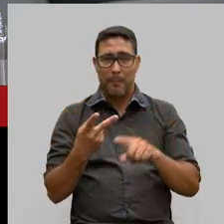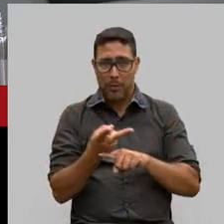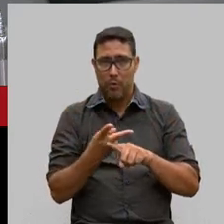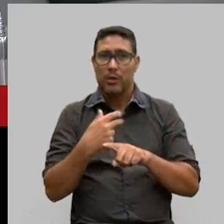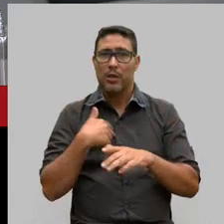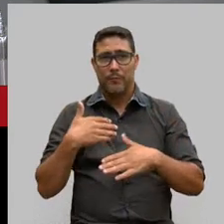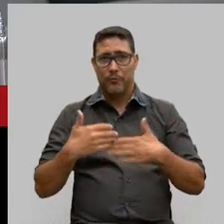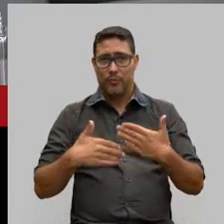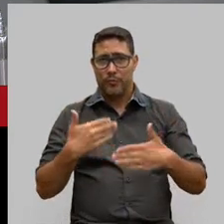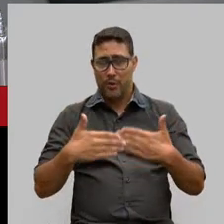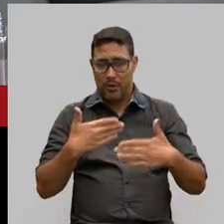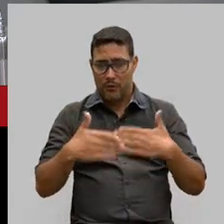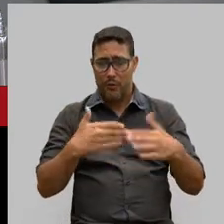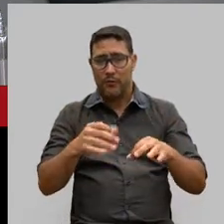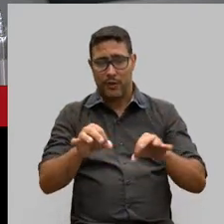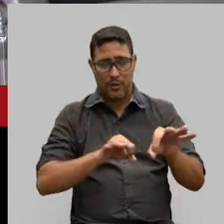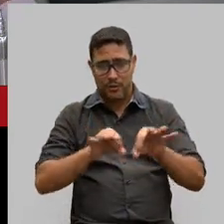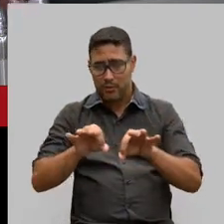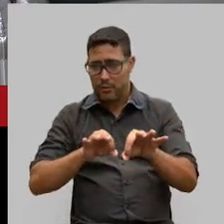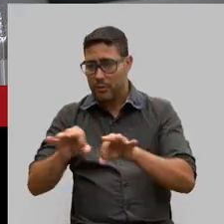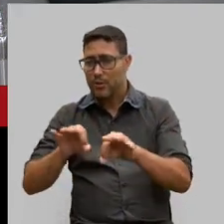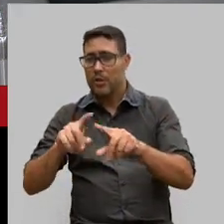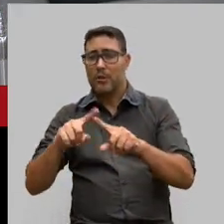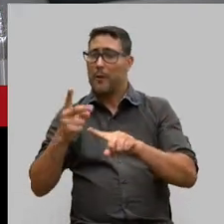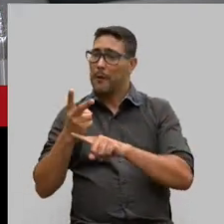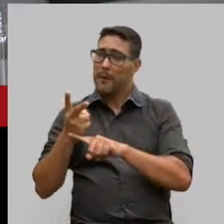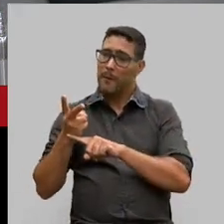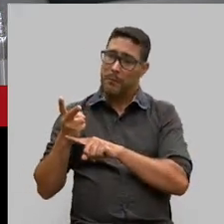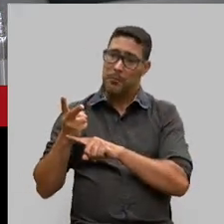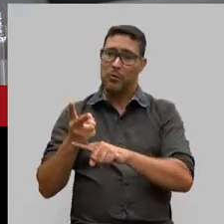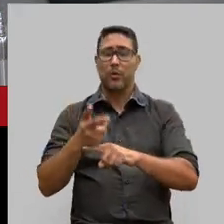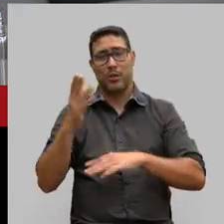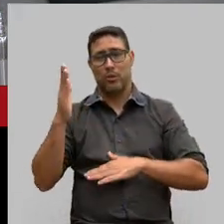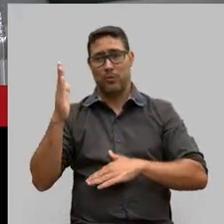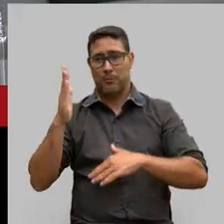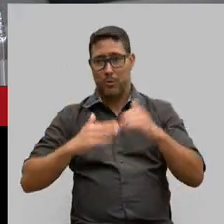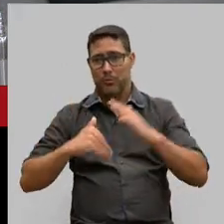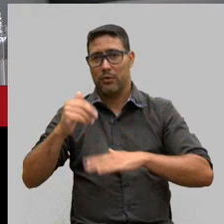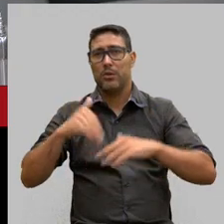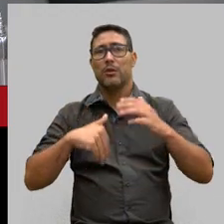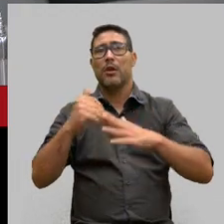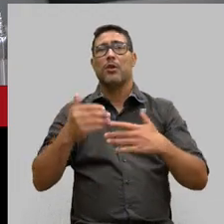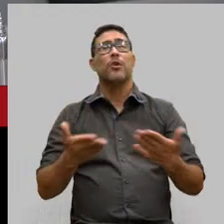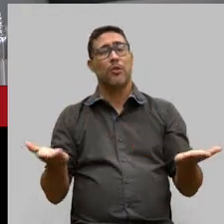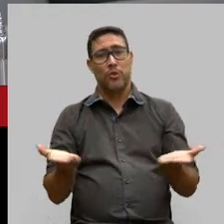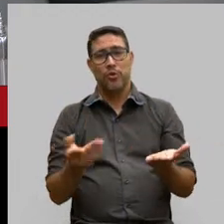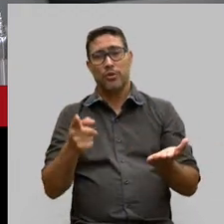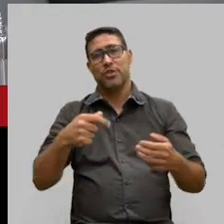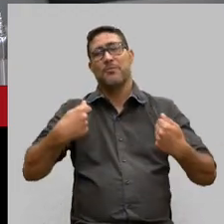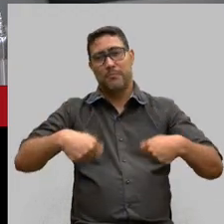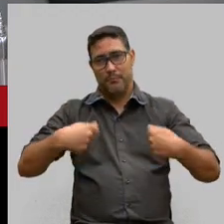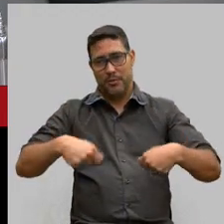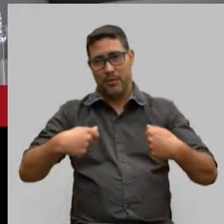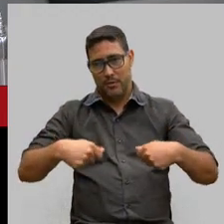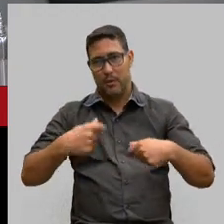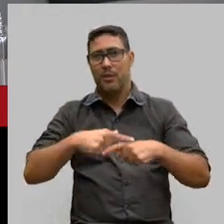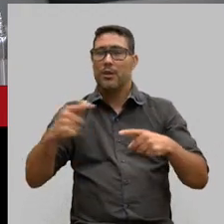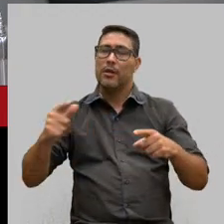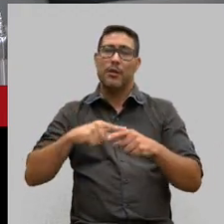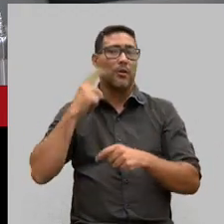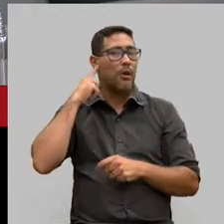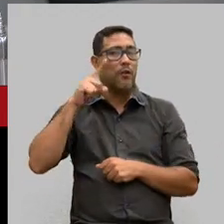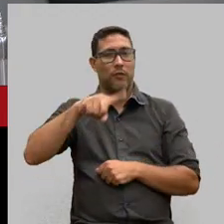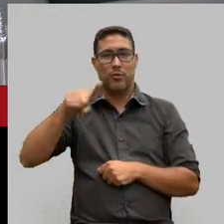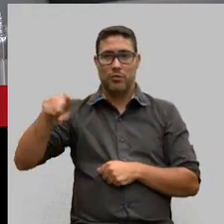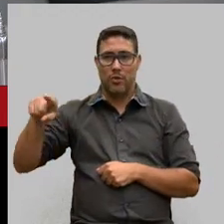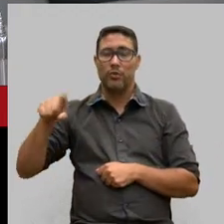um centro de de tratamento em Rodeiro buscando os profissionais que hoje nós estamos precisando demais que são o fonodiólogo terapeuta